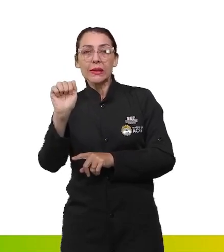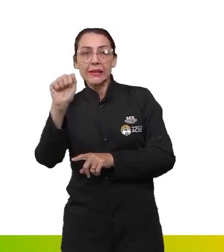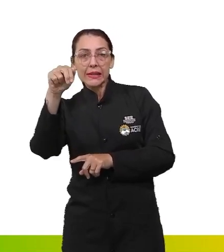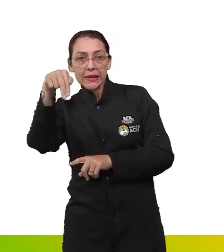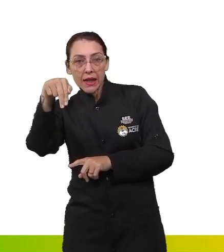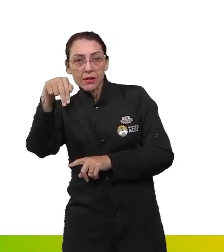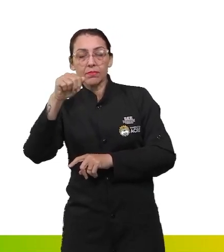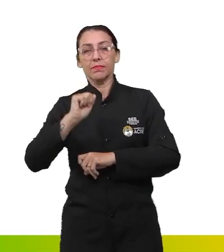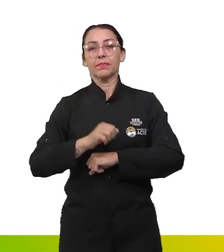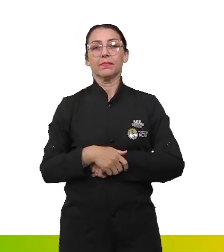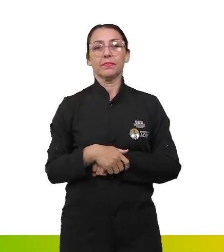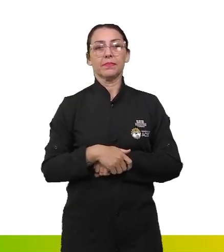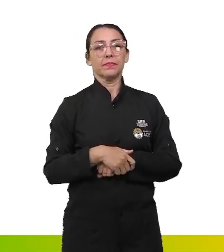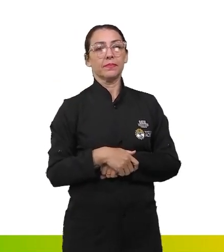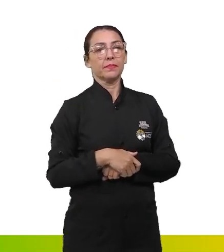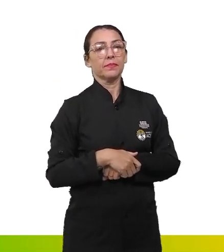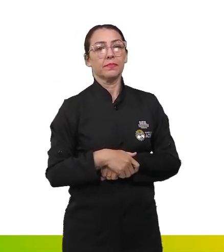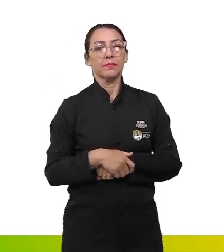Me